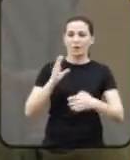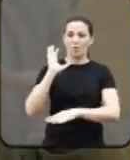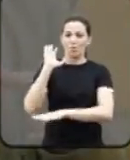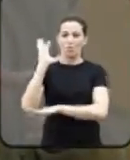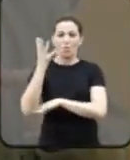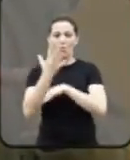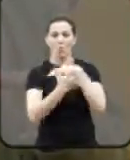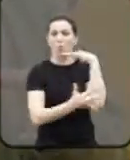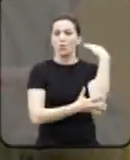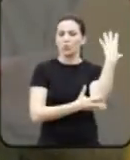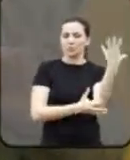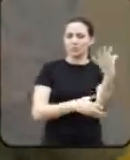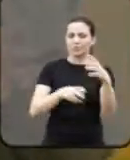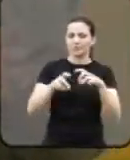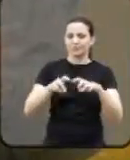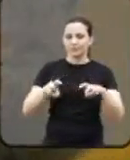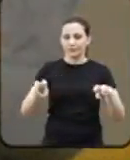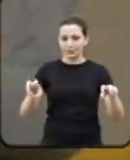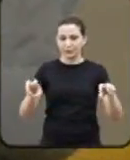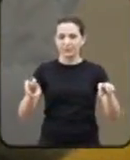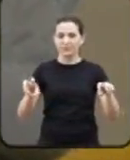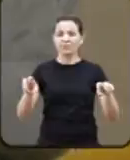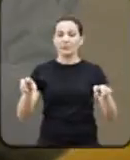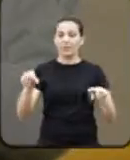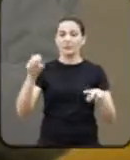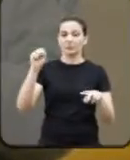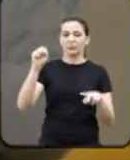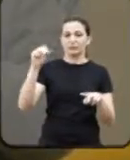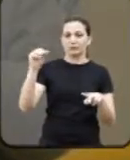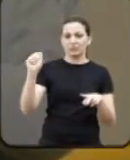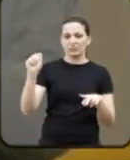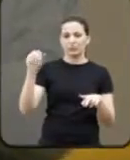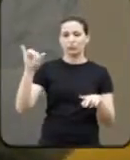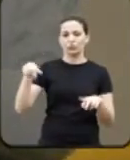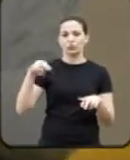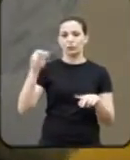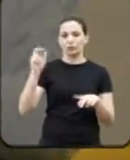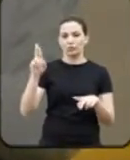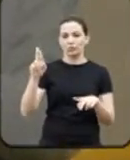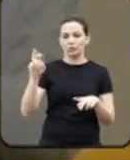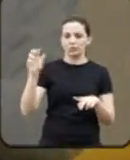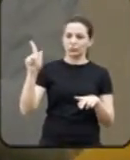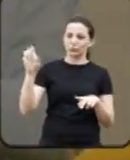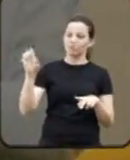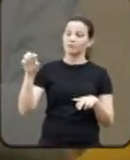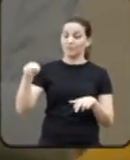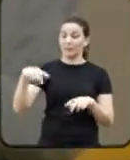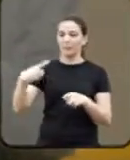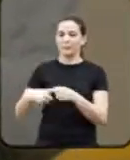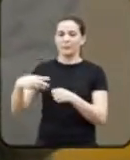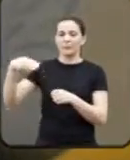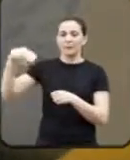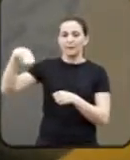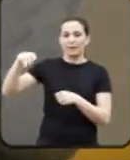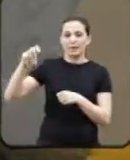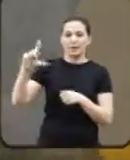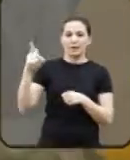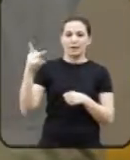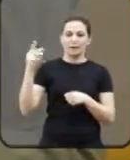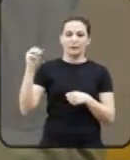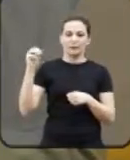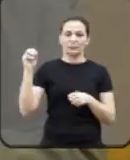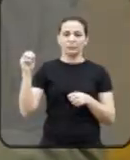propondo permutar uma área que é uma área verde, uma área de praça pública desse Jardim São Jorge, que é pegado